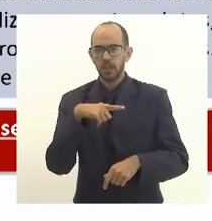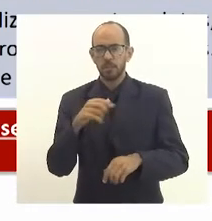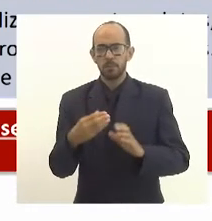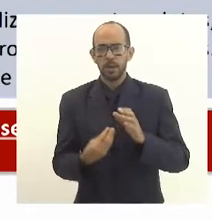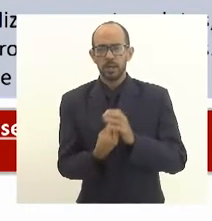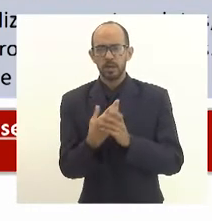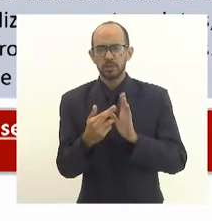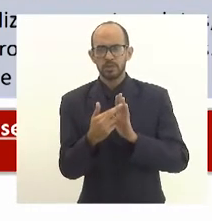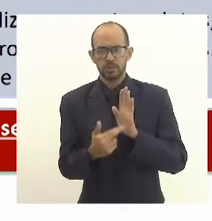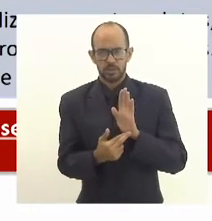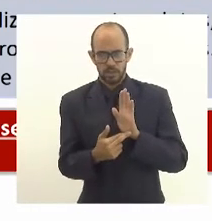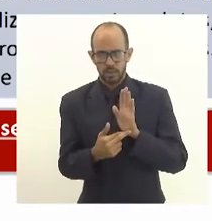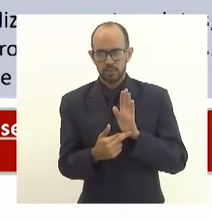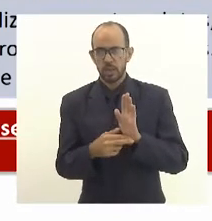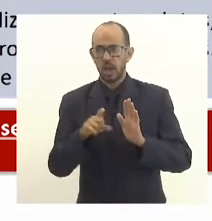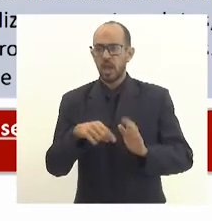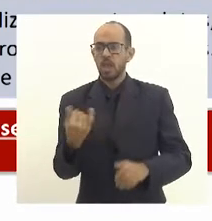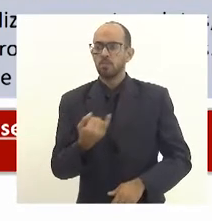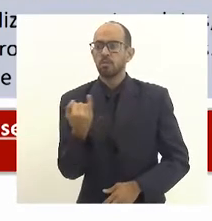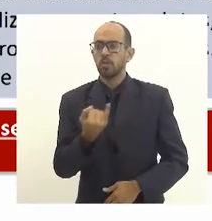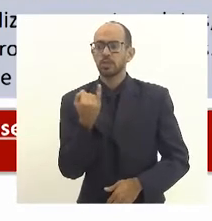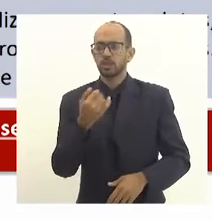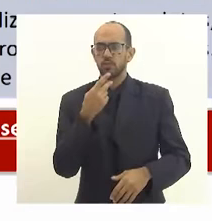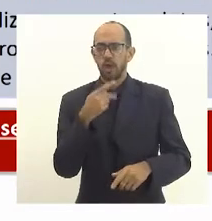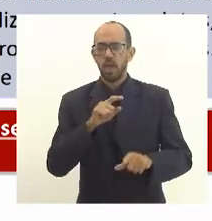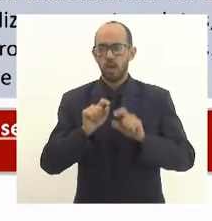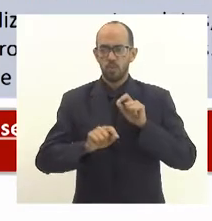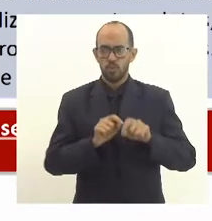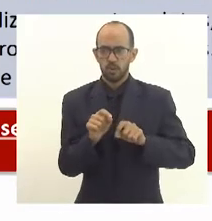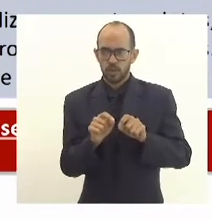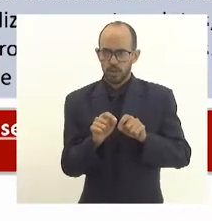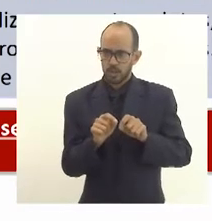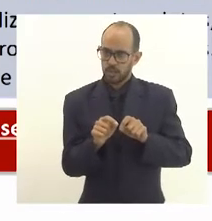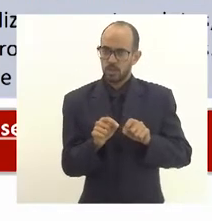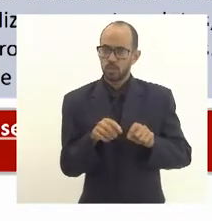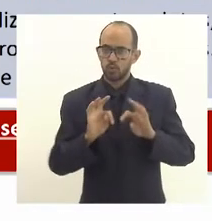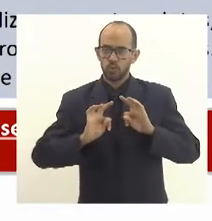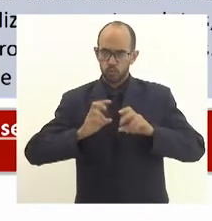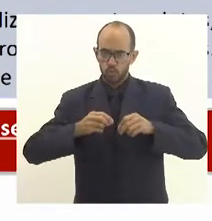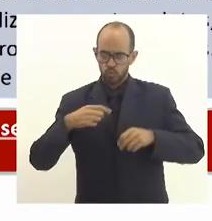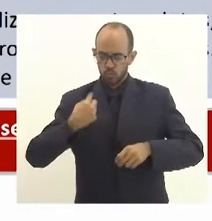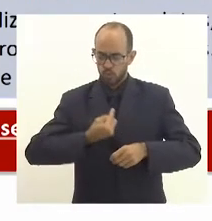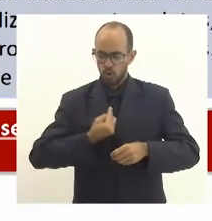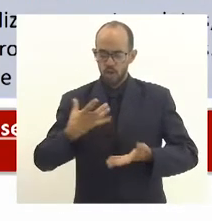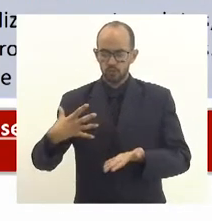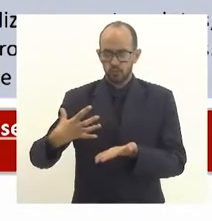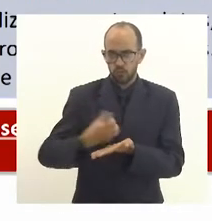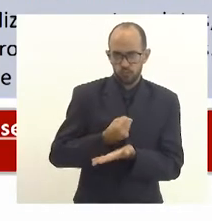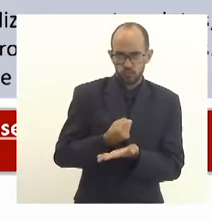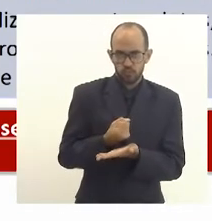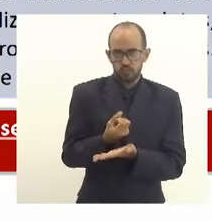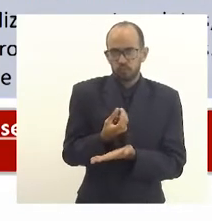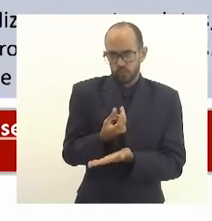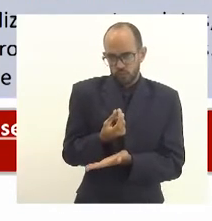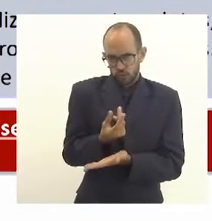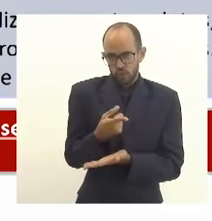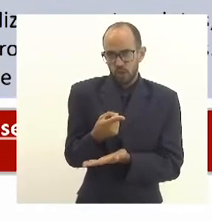importante salientar que, diante de todo esse processo, tudo que a gente fatura com relação ao compartilhamento de